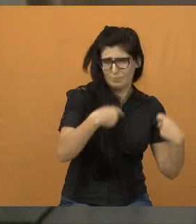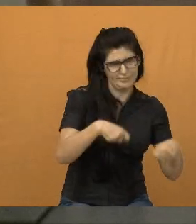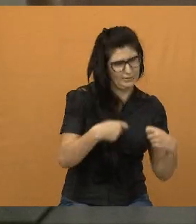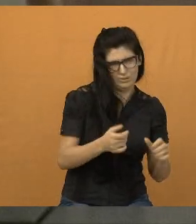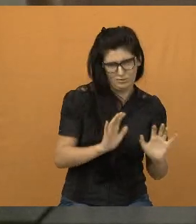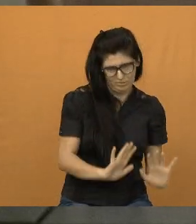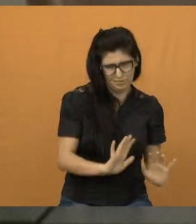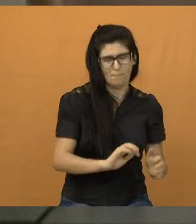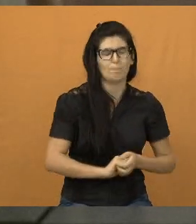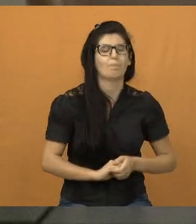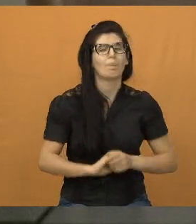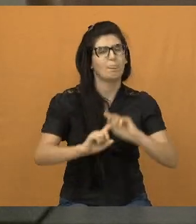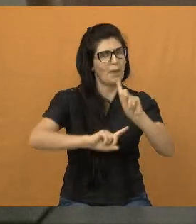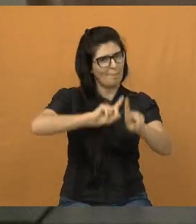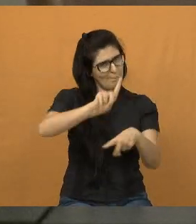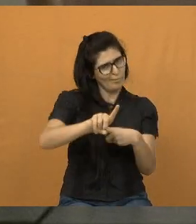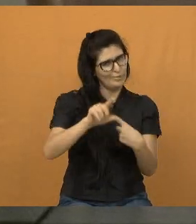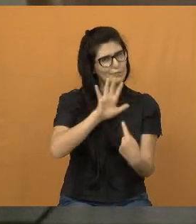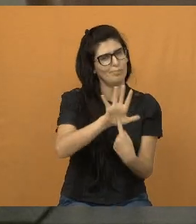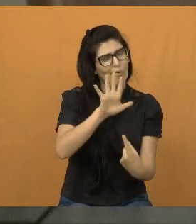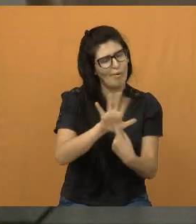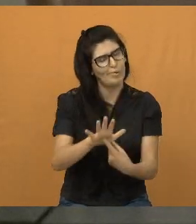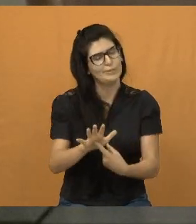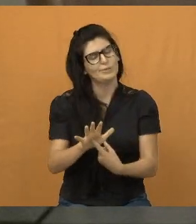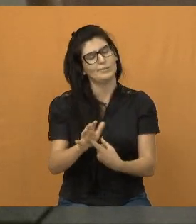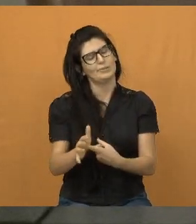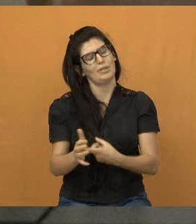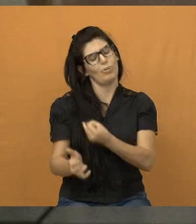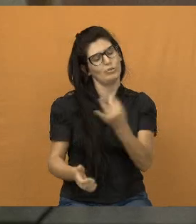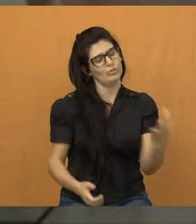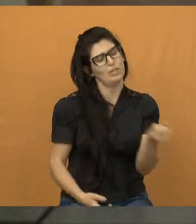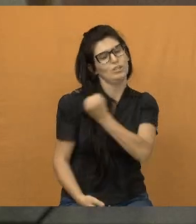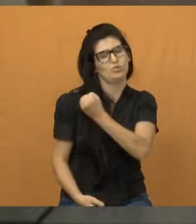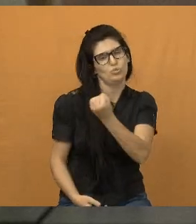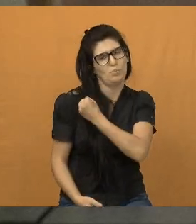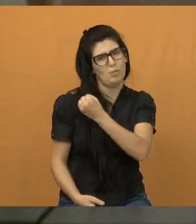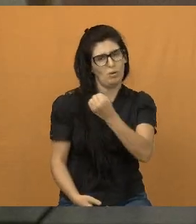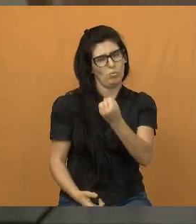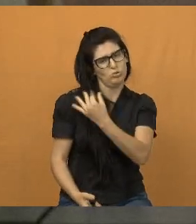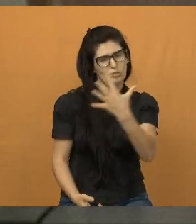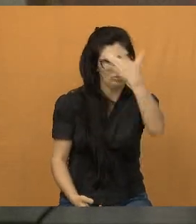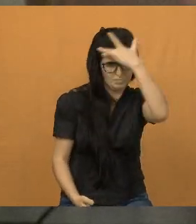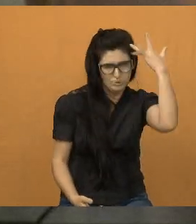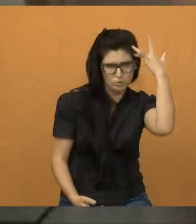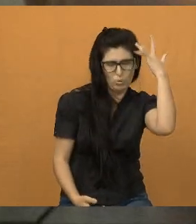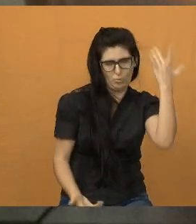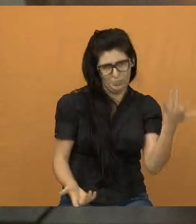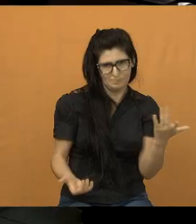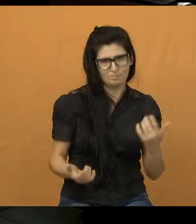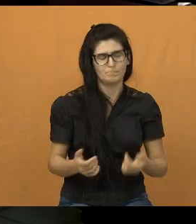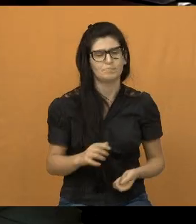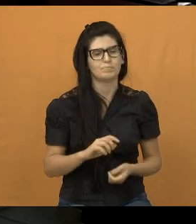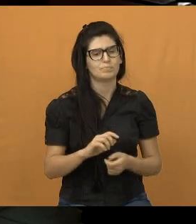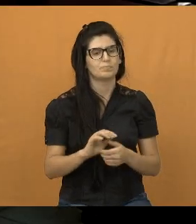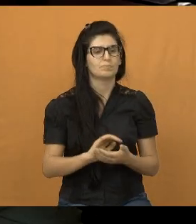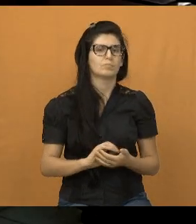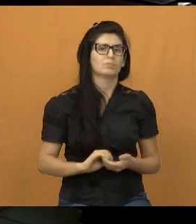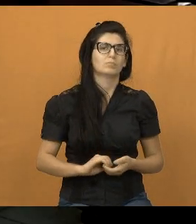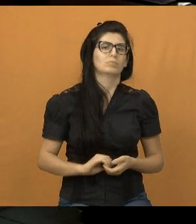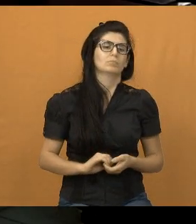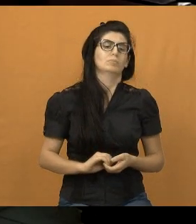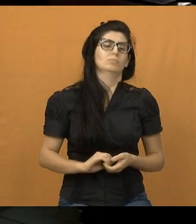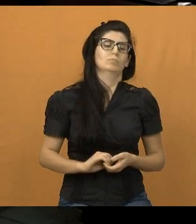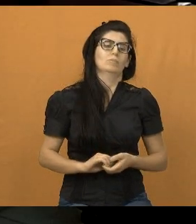dado numérico que vai dar um refinamento melhor de informação. Tá? Bom, só agradecer a